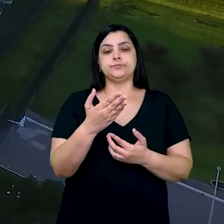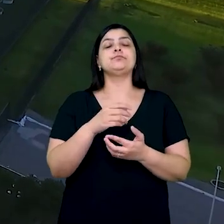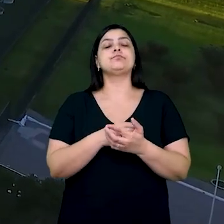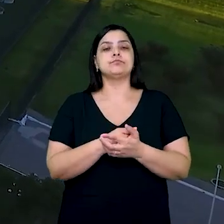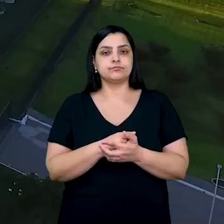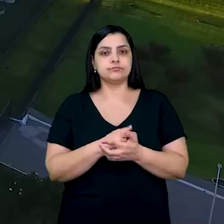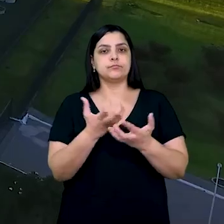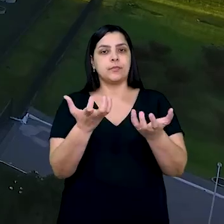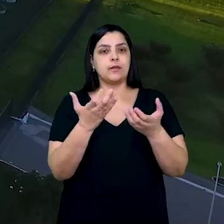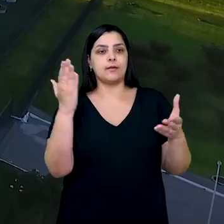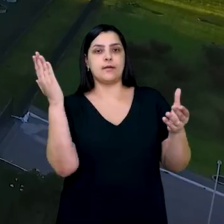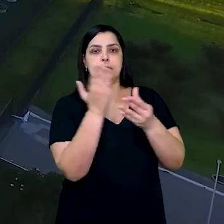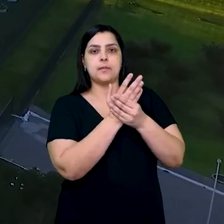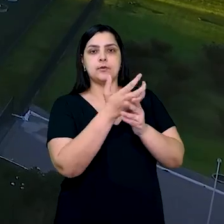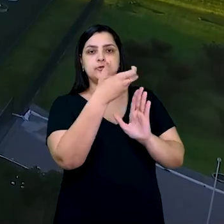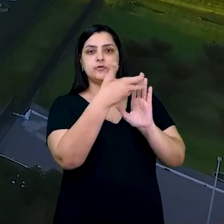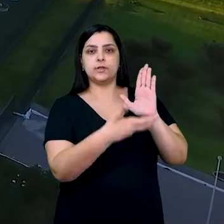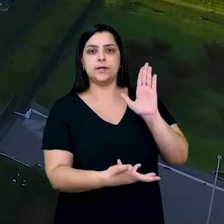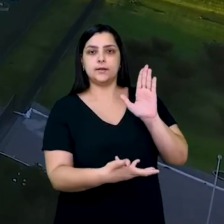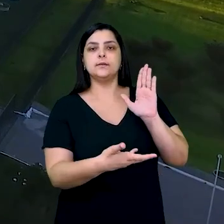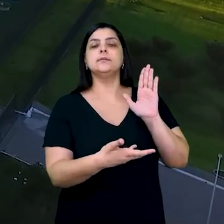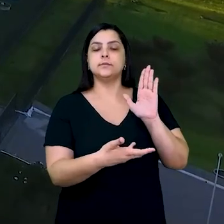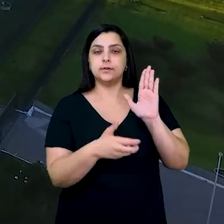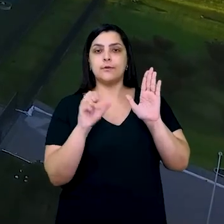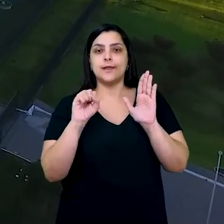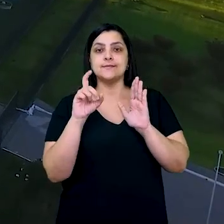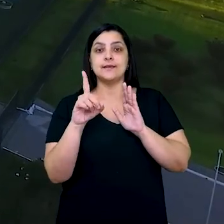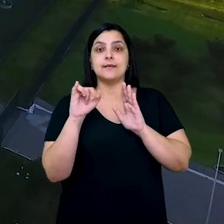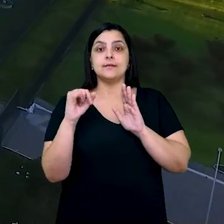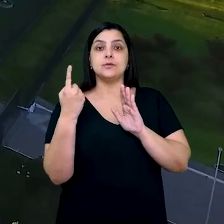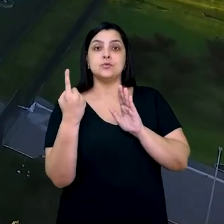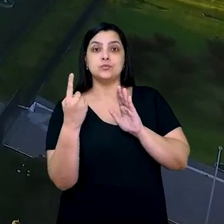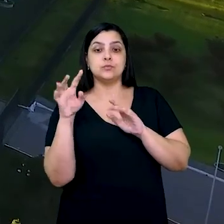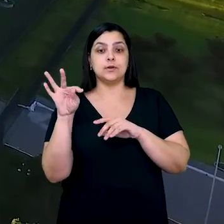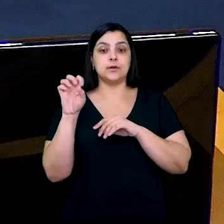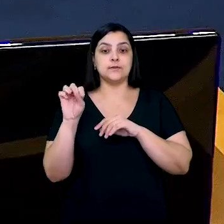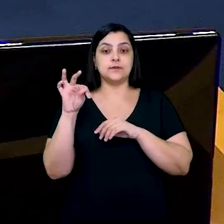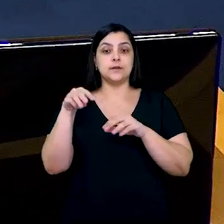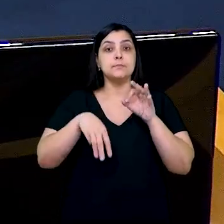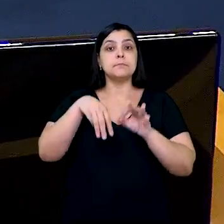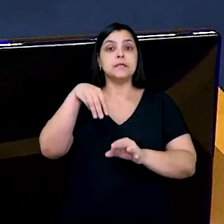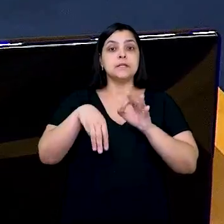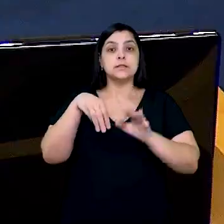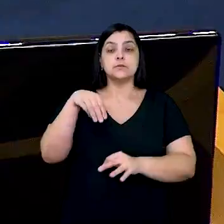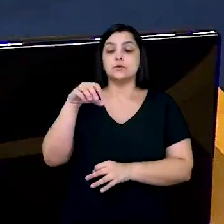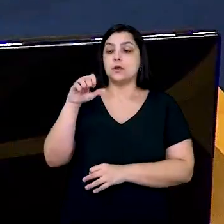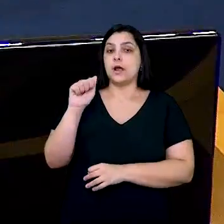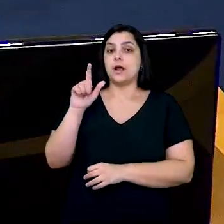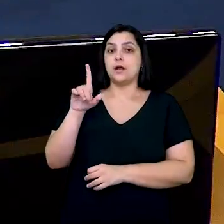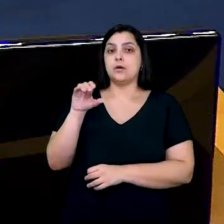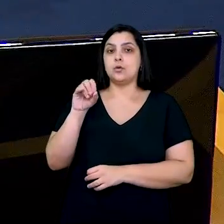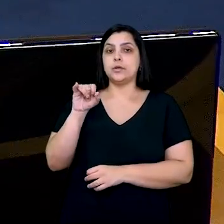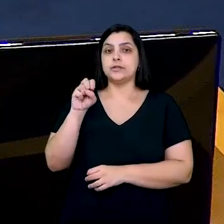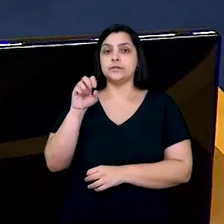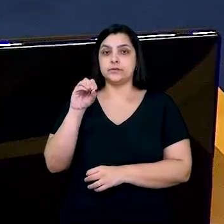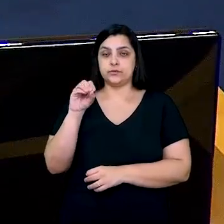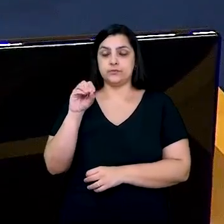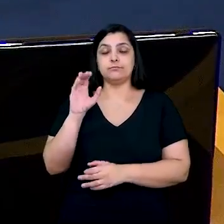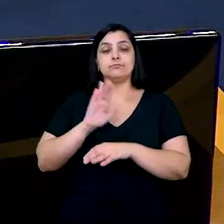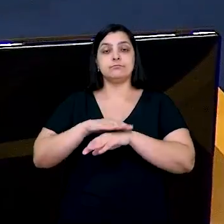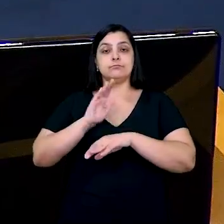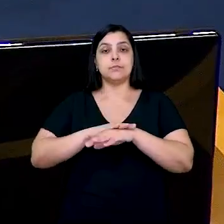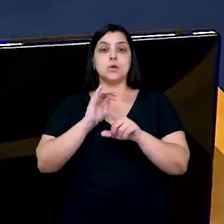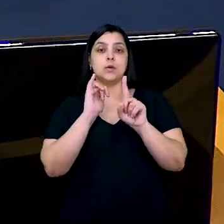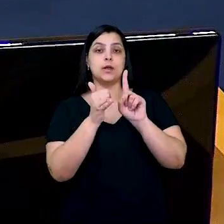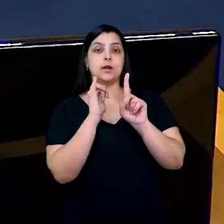então, apresentou embargos à Seção 1 de Dissídios Individuais do TST. O ministro Aloísio Corrêa da Veiga foi